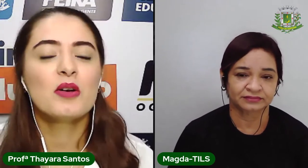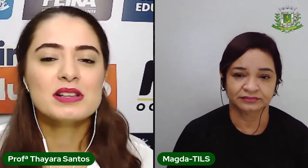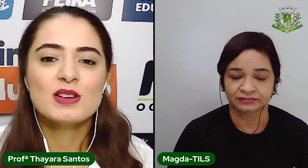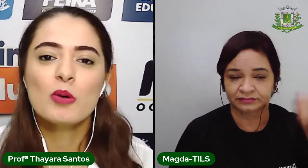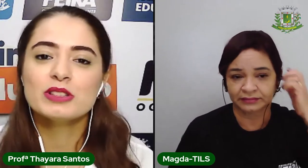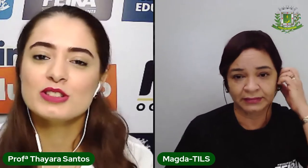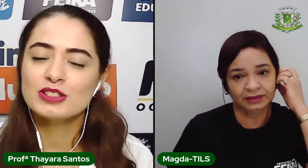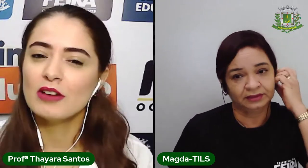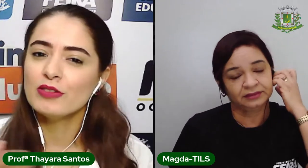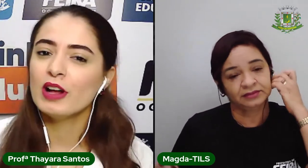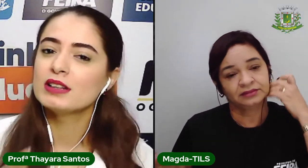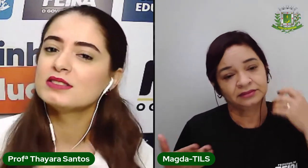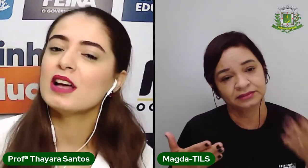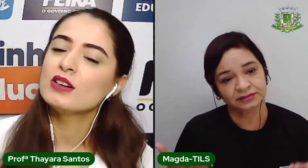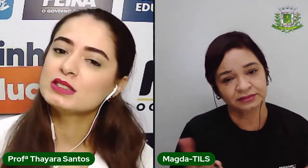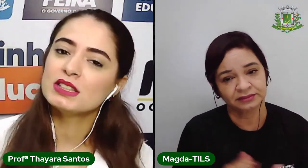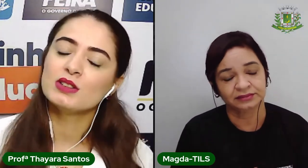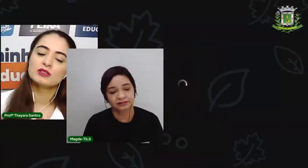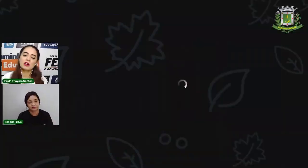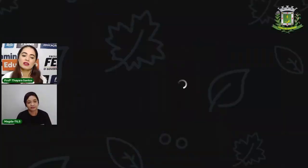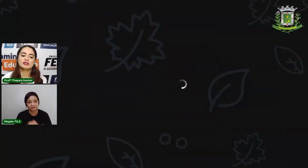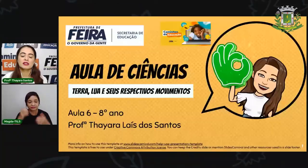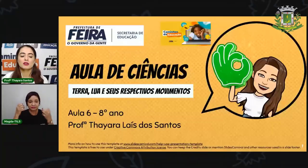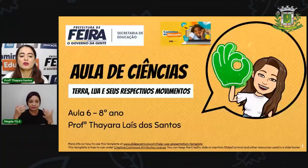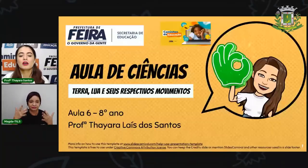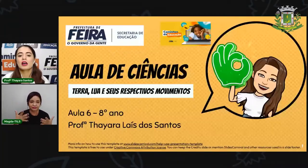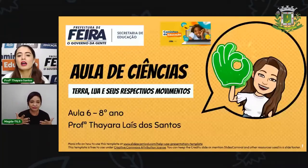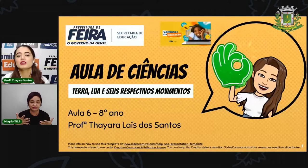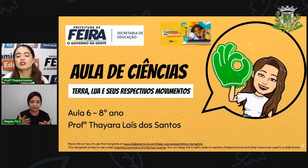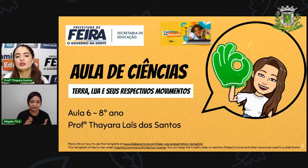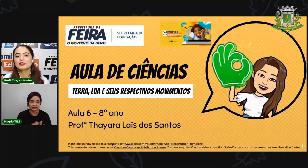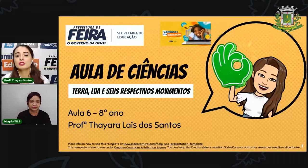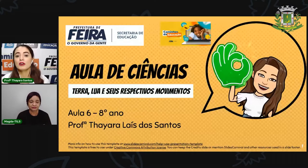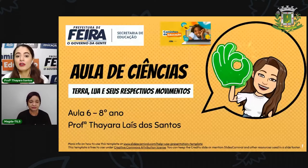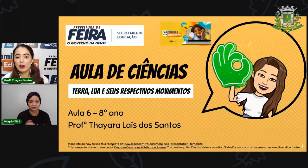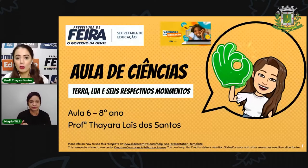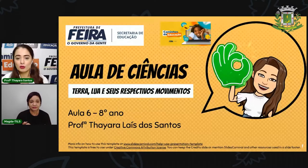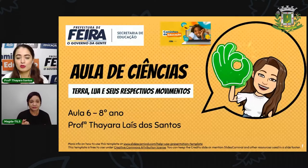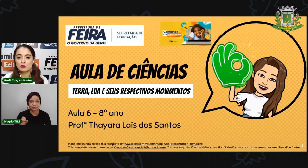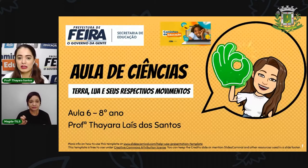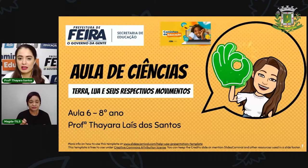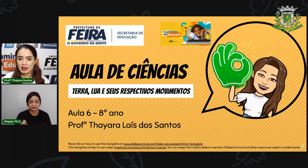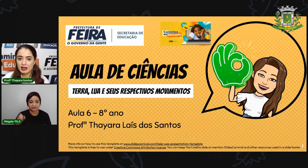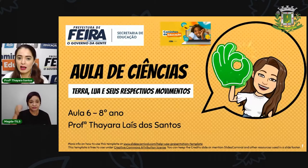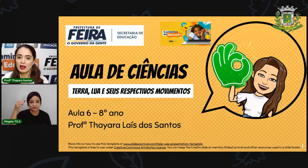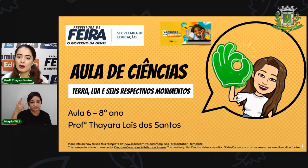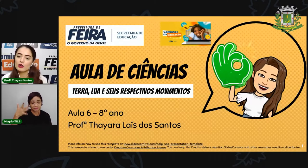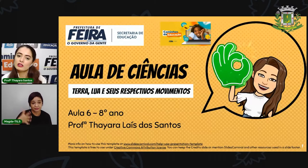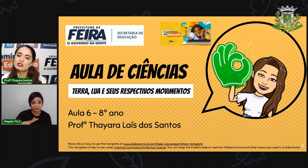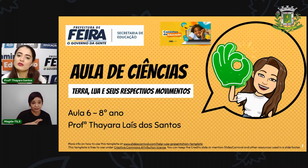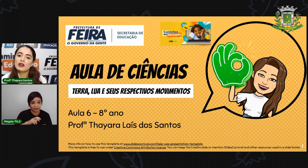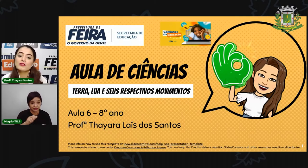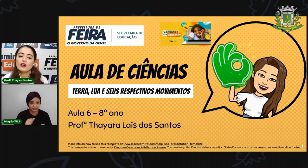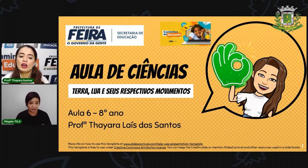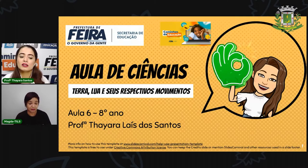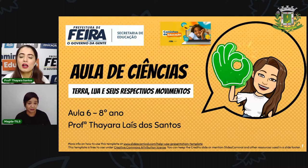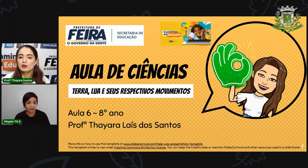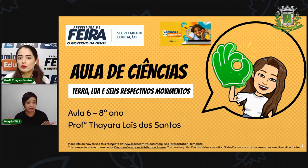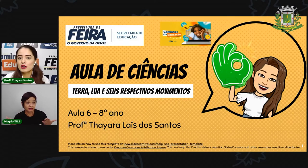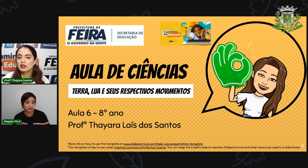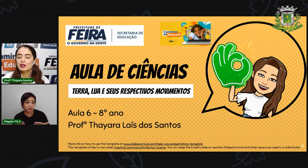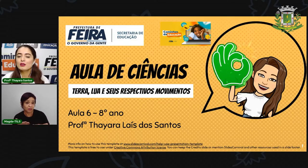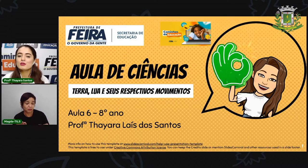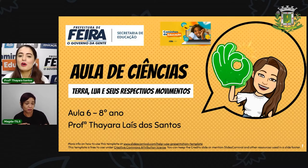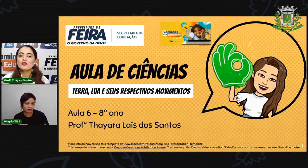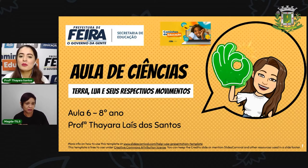Então, assim como a gente estava falando na aula anterior, na aula 5, a gente já falou sobre a Terra, agora a gente vai focar na